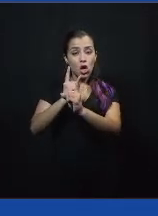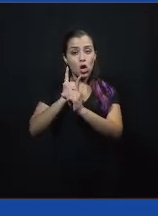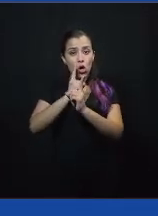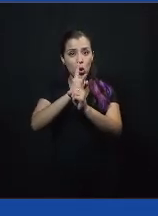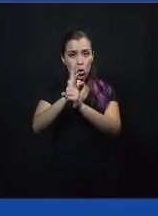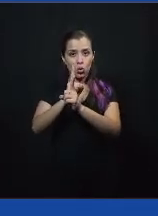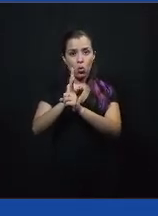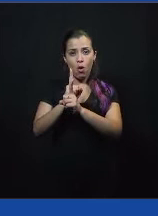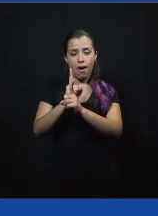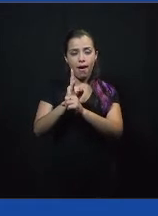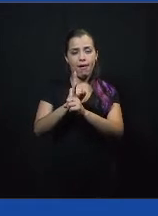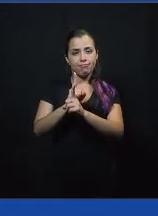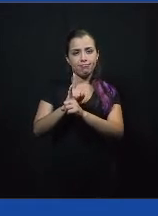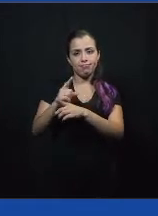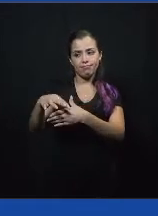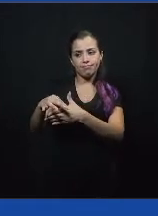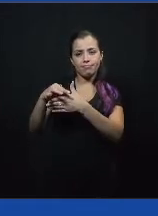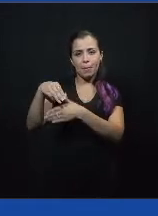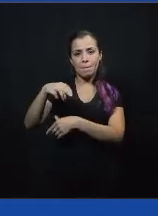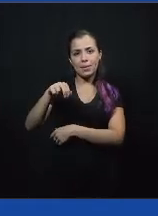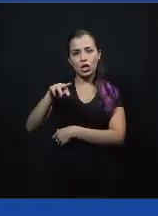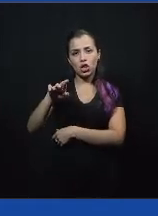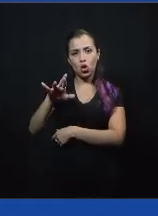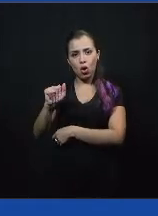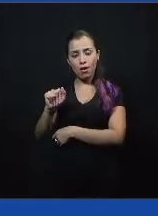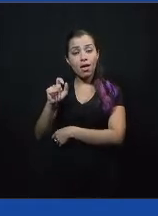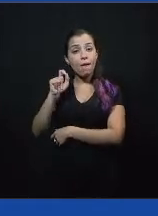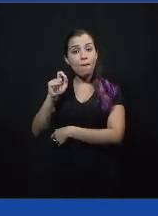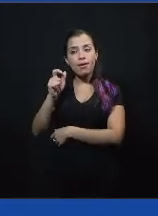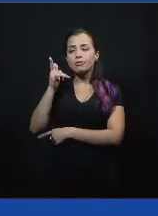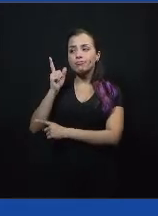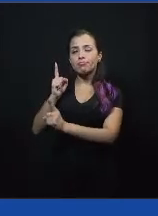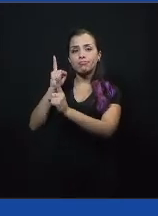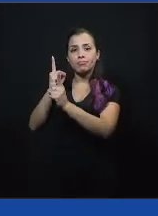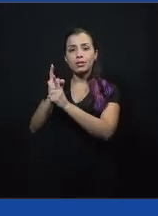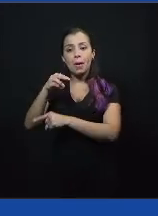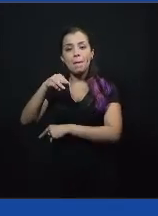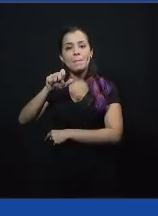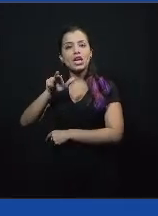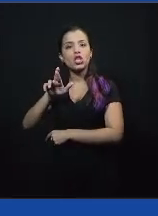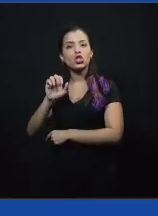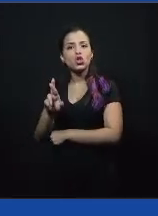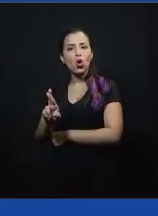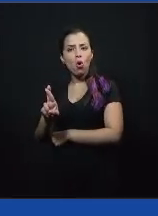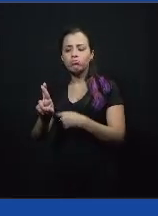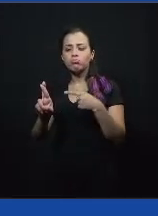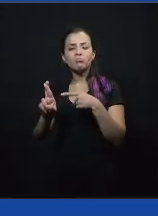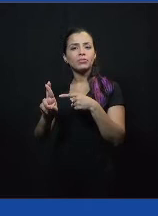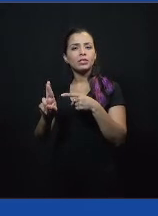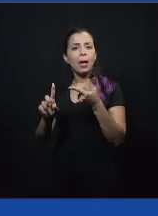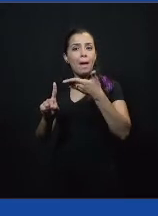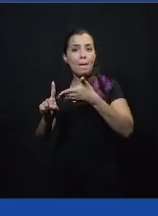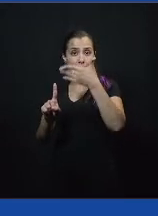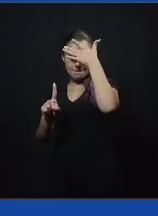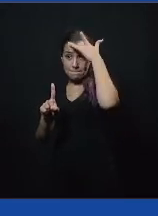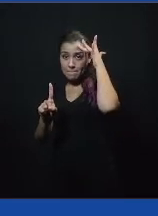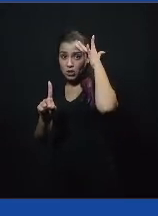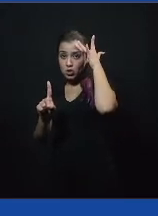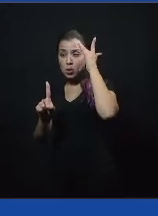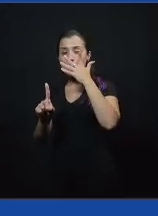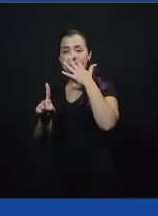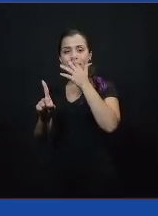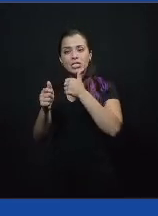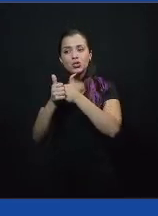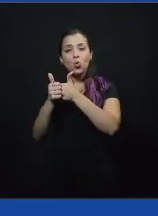organização e eles ajudavam a gente para quem não sabe mentor mentor significa é uma pessoa que serve como guia